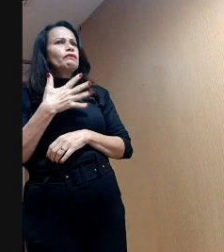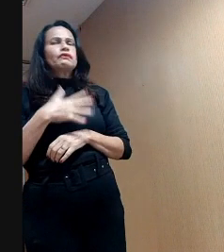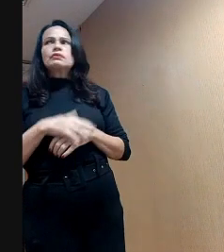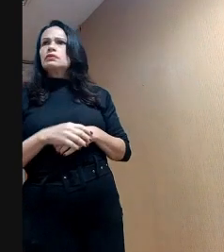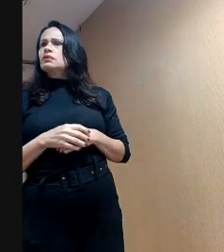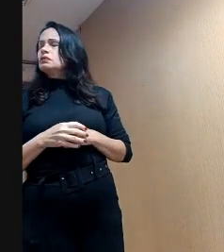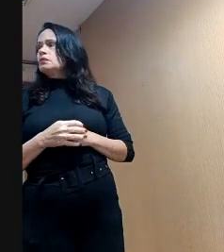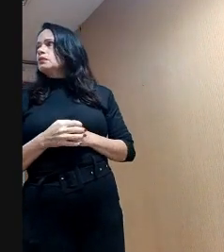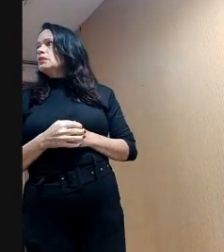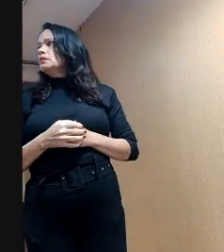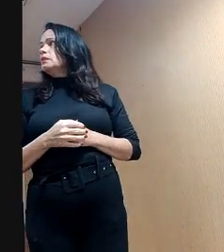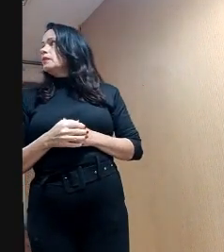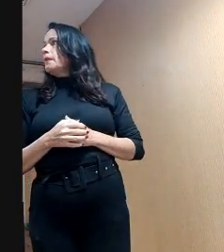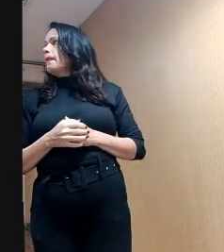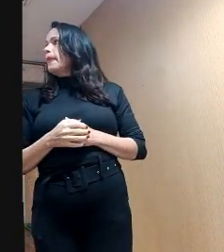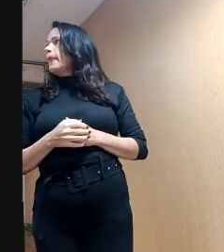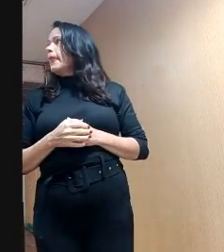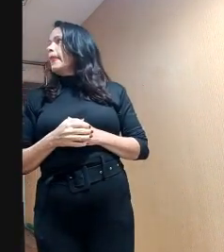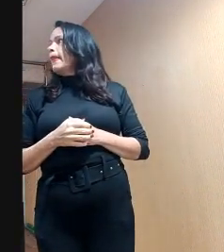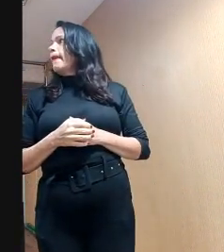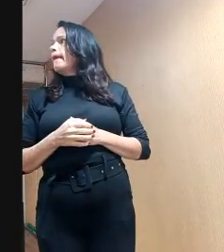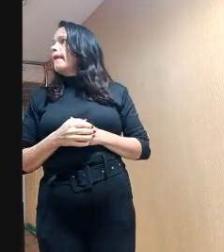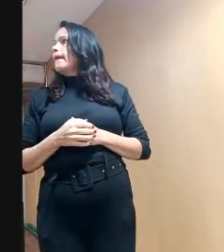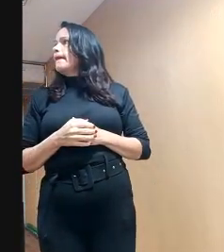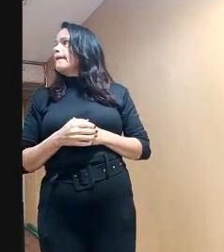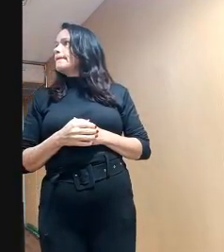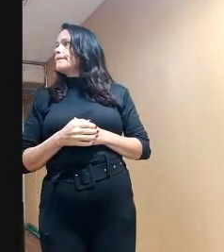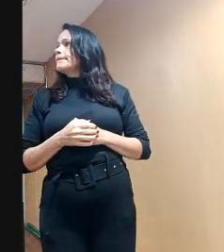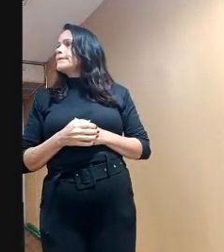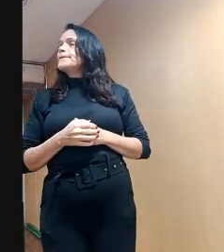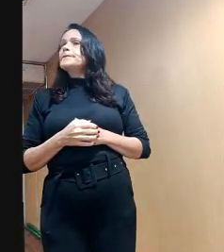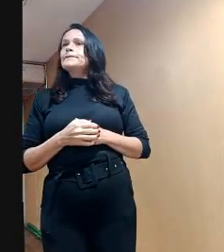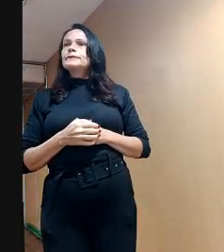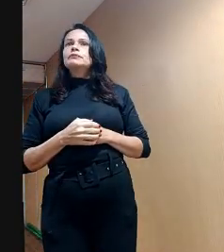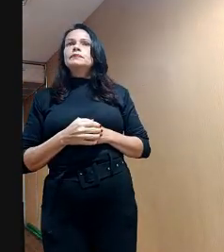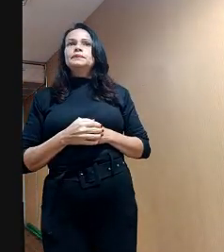A feira de astronomia,